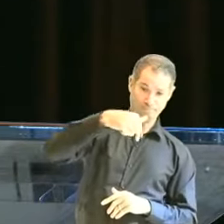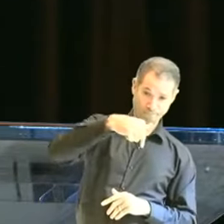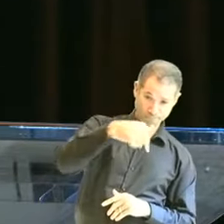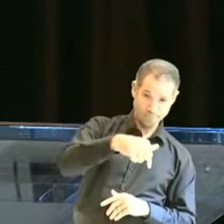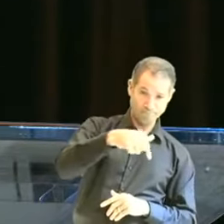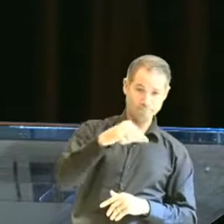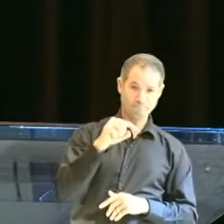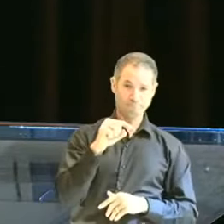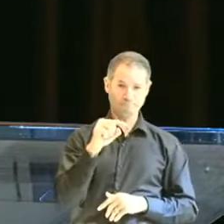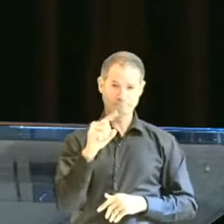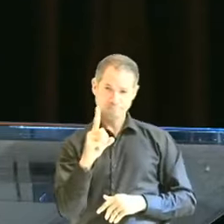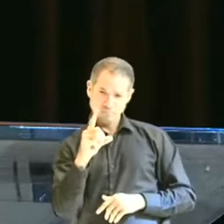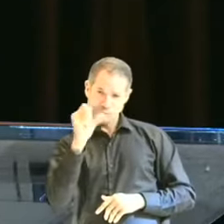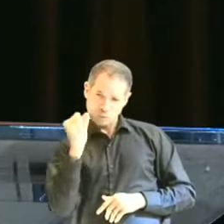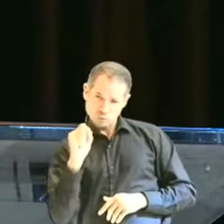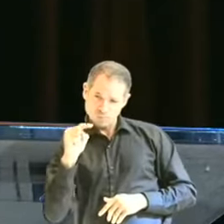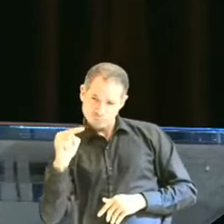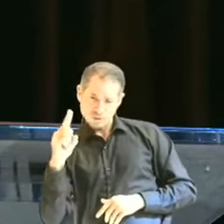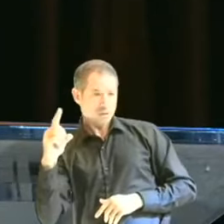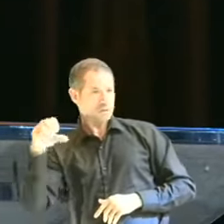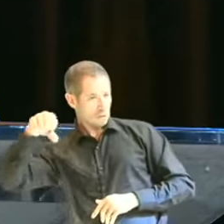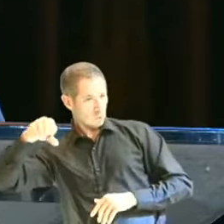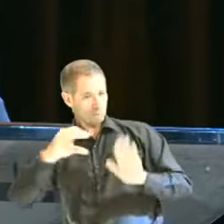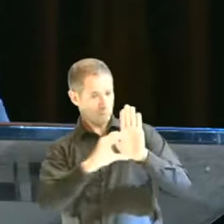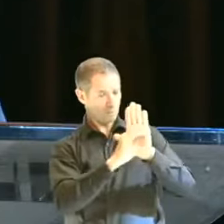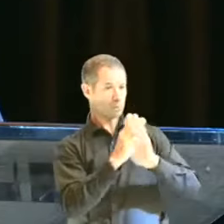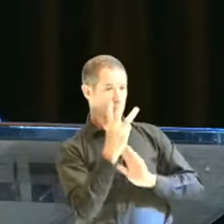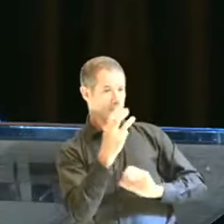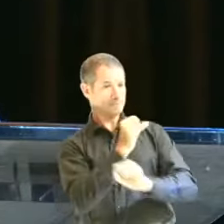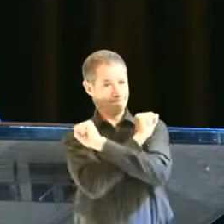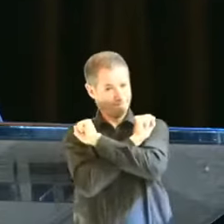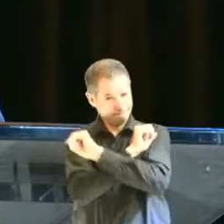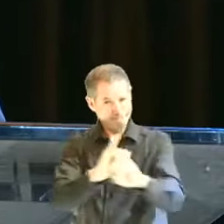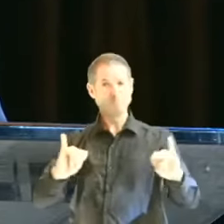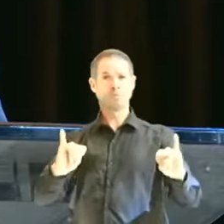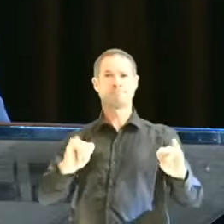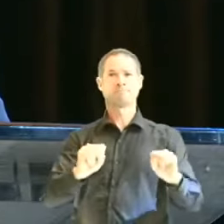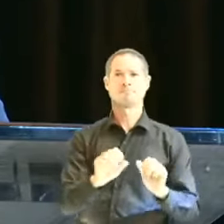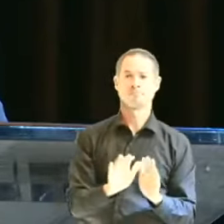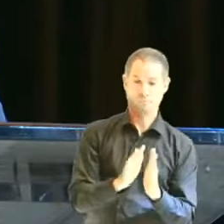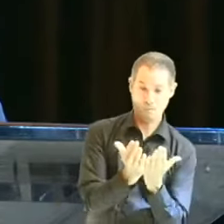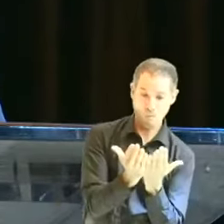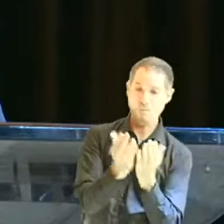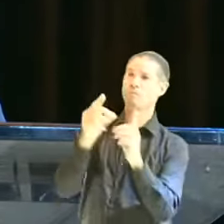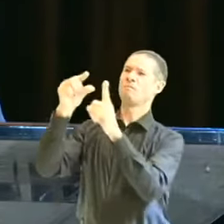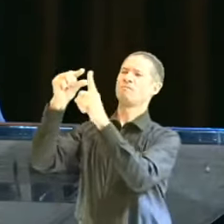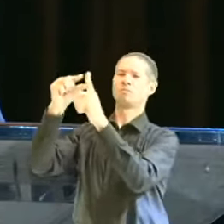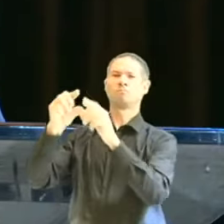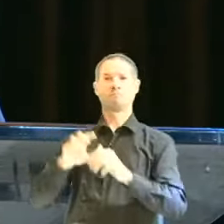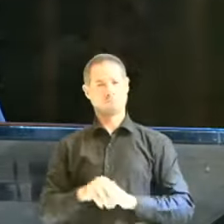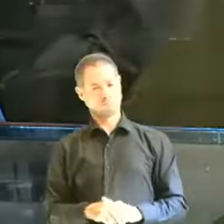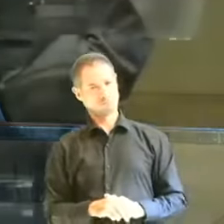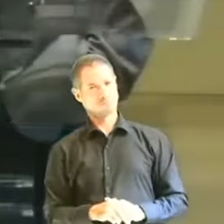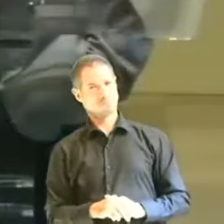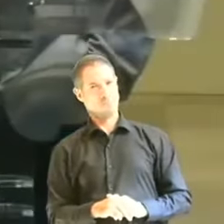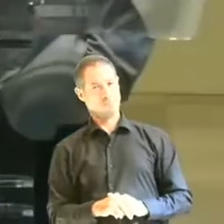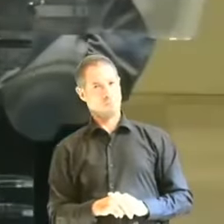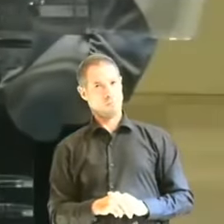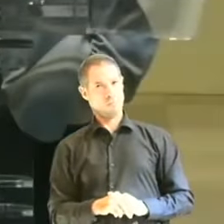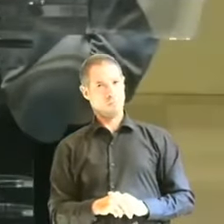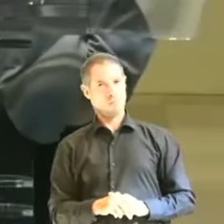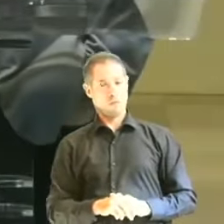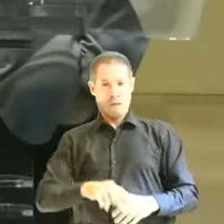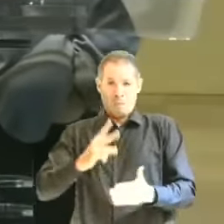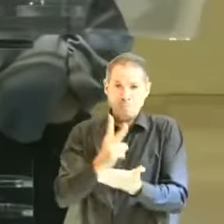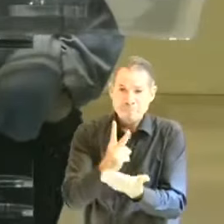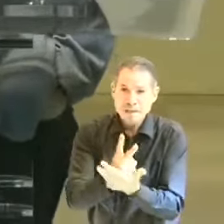17, 18 e 19 do capítulo 3 de Abacuque. A palavra do Senhor diz assim: